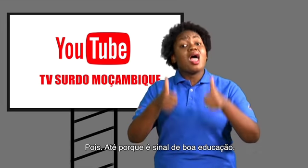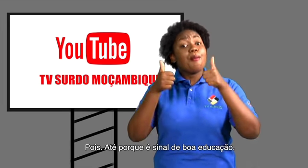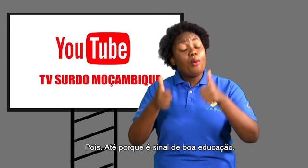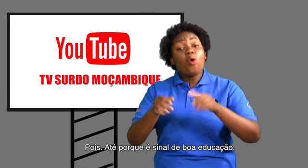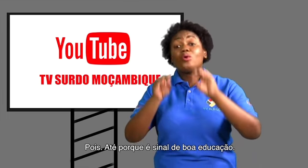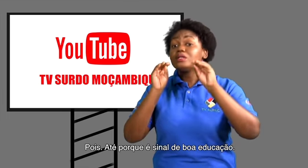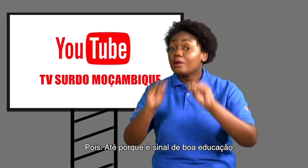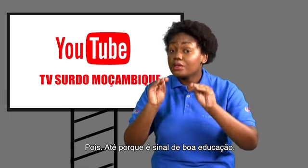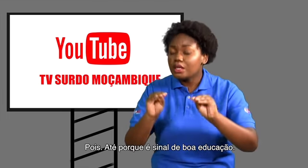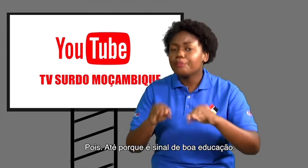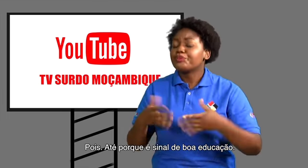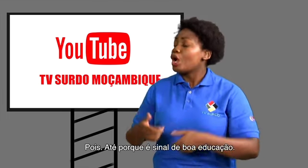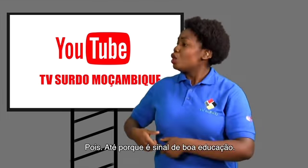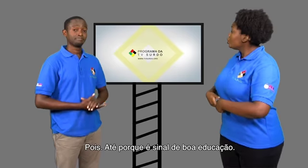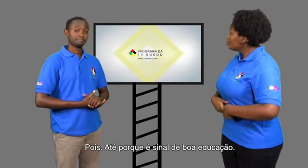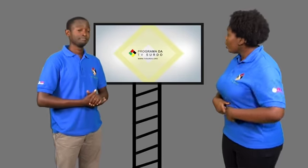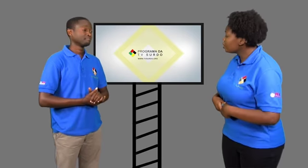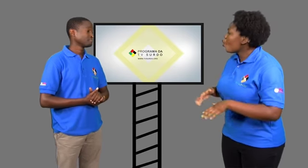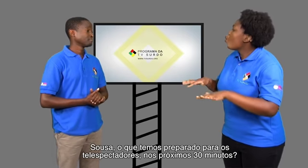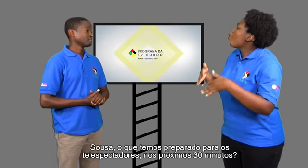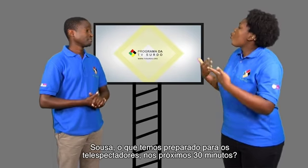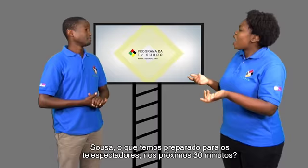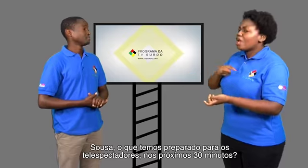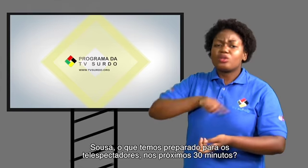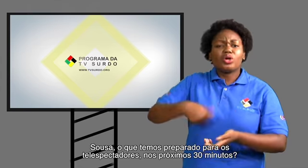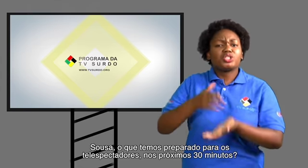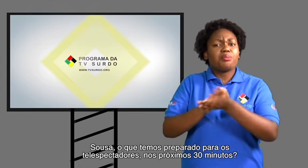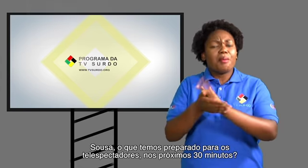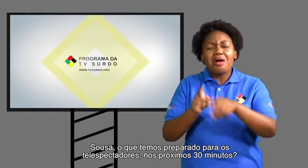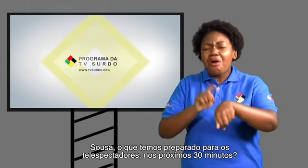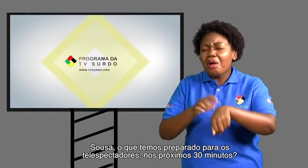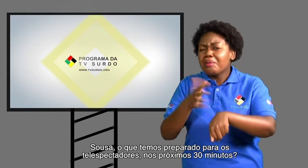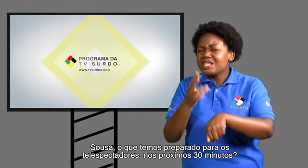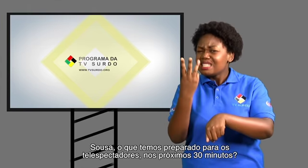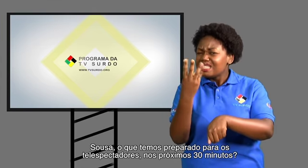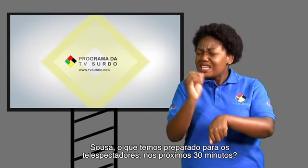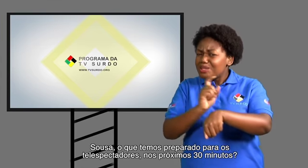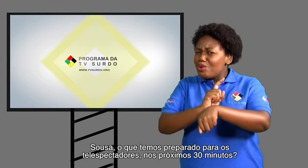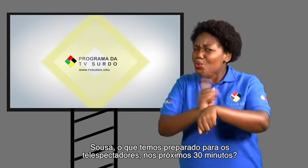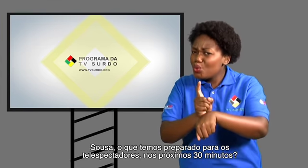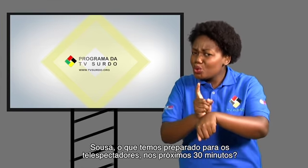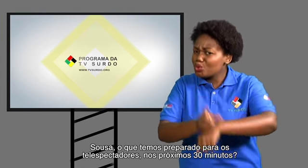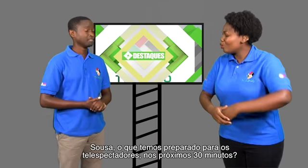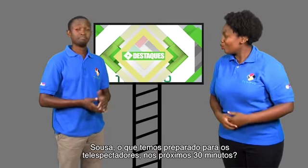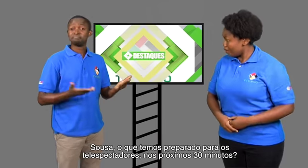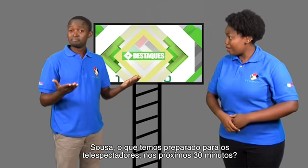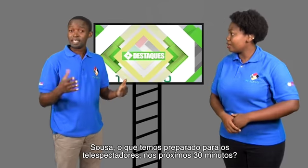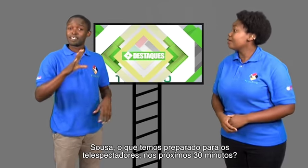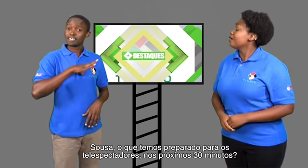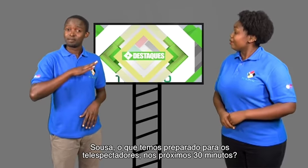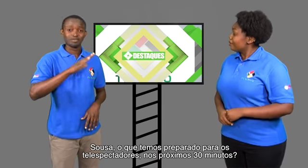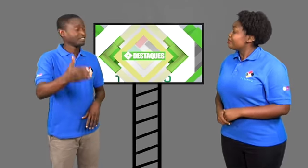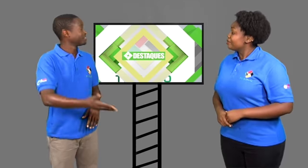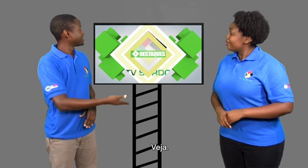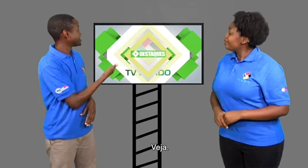Pois, até porque é sinal de boa educação. Souza, o que temos preparado para os telespectadores nos próximos 30